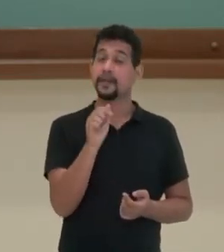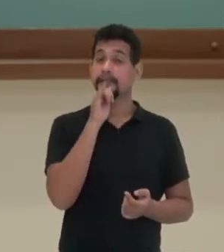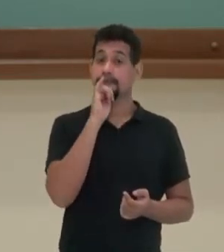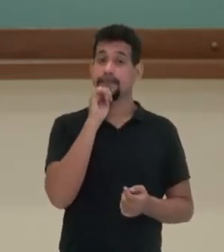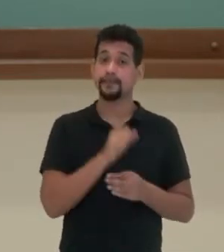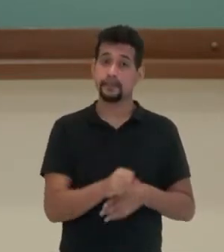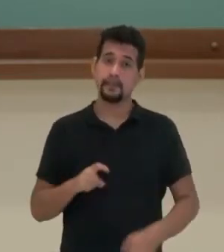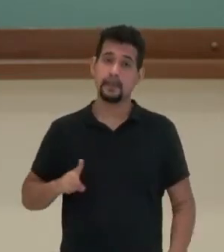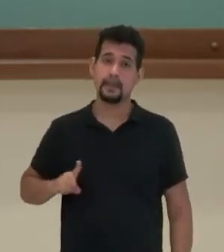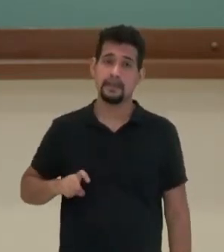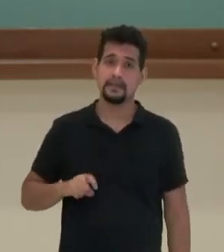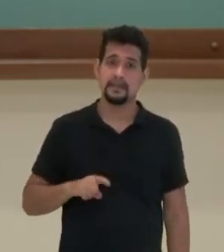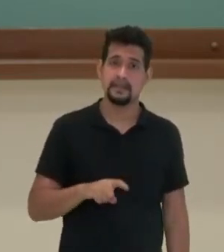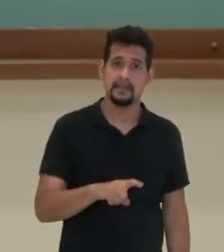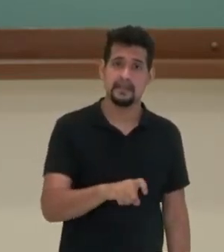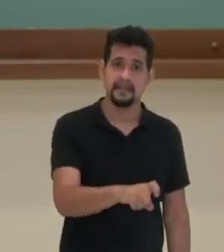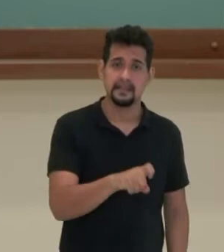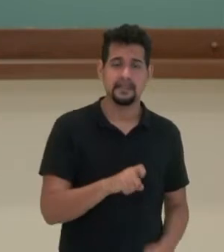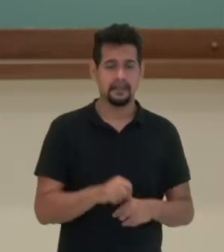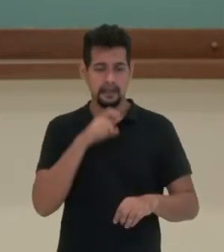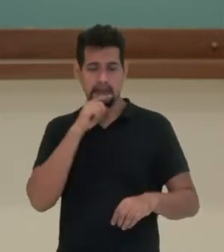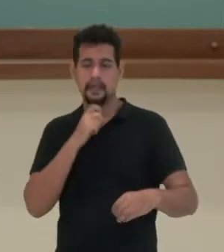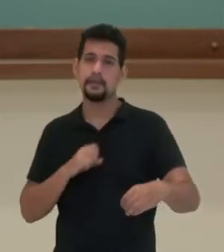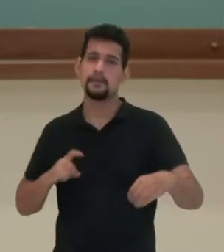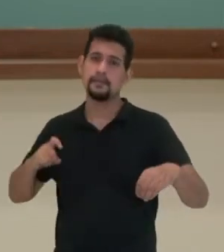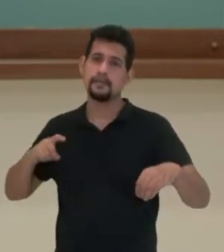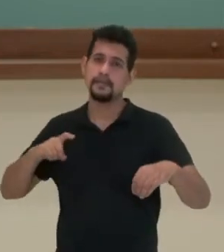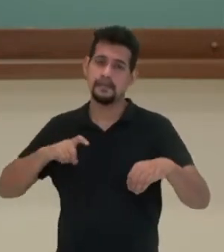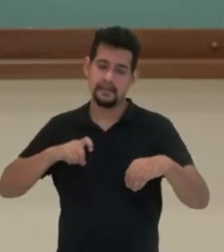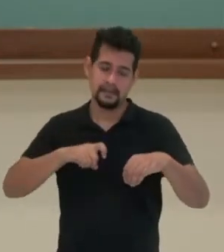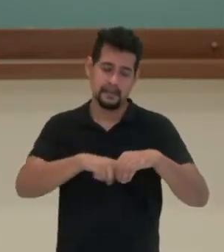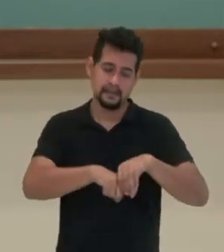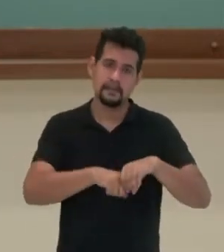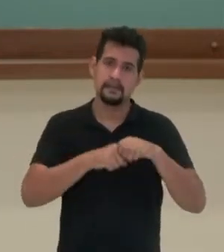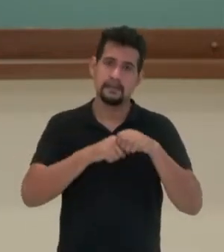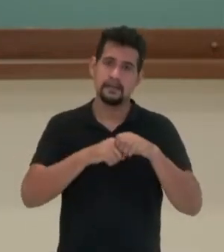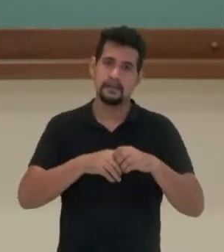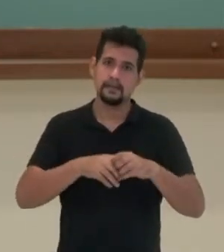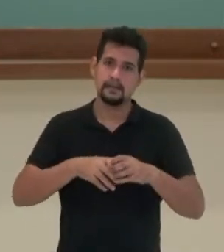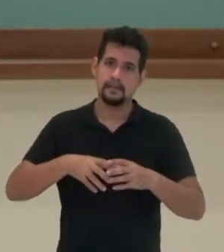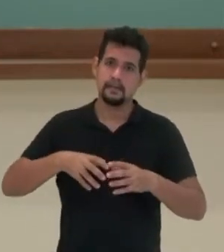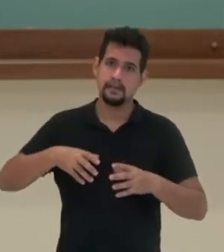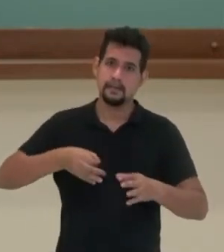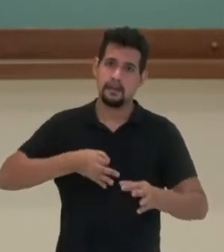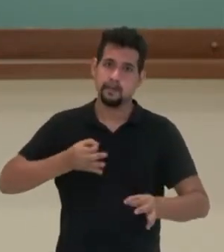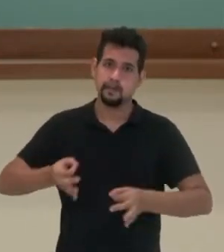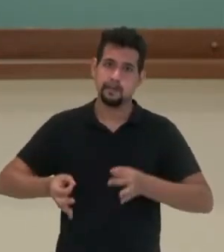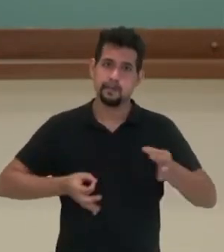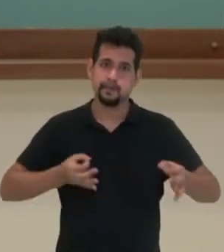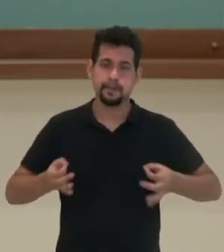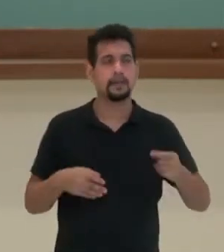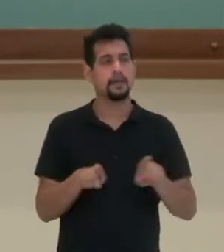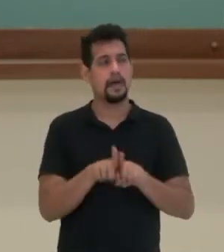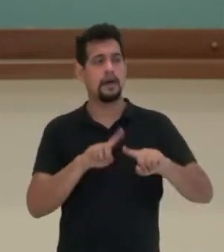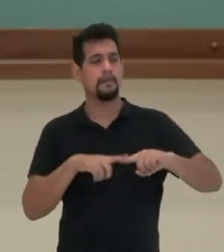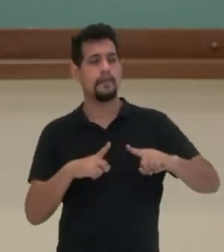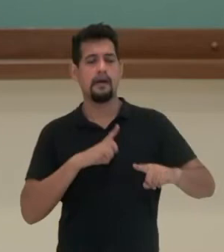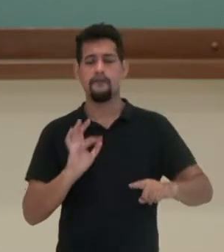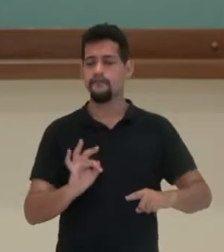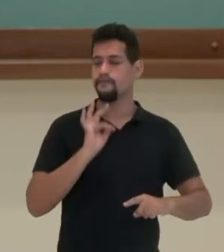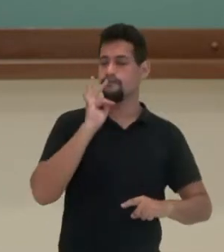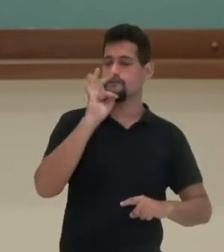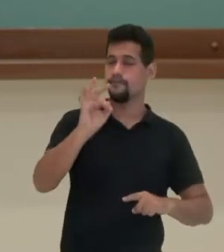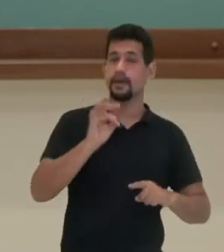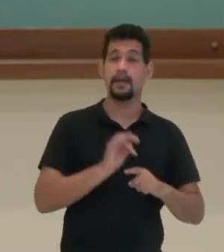espermatozoide ele fecunda o ovócito secundário, começa o processo das divisões celulares. E chega uma fase